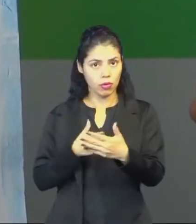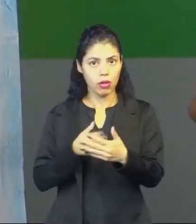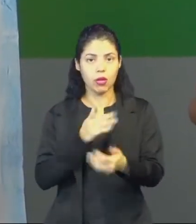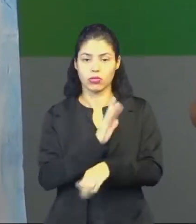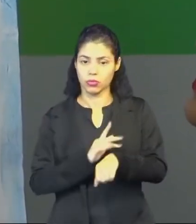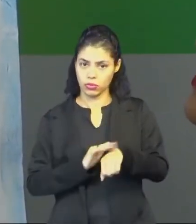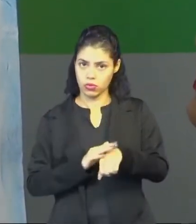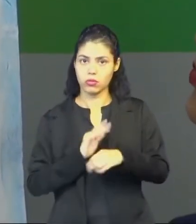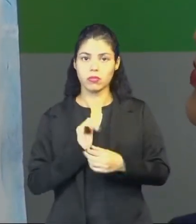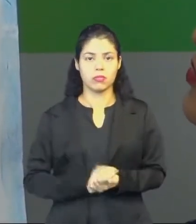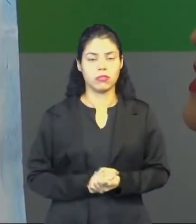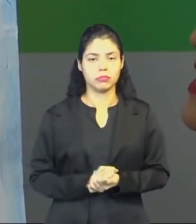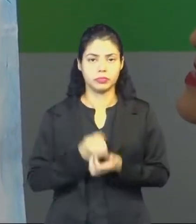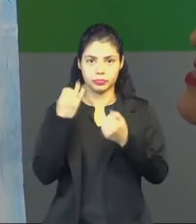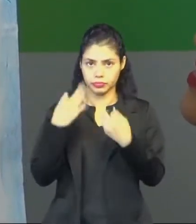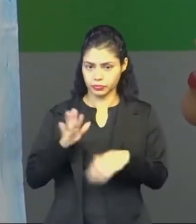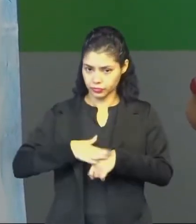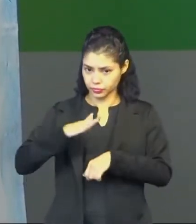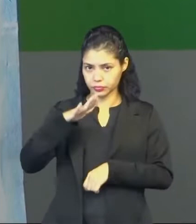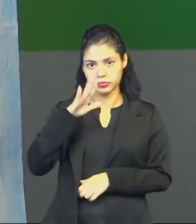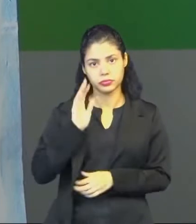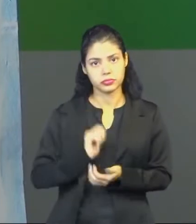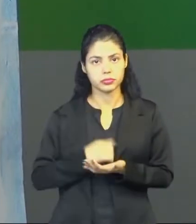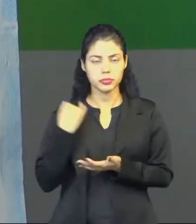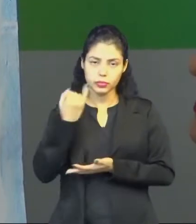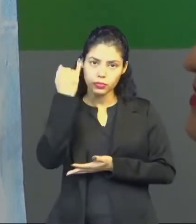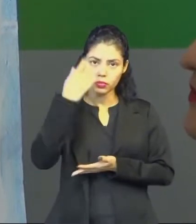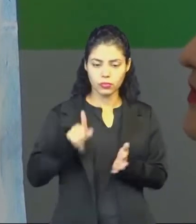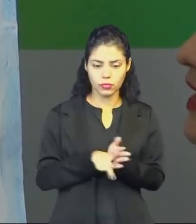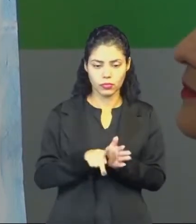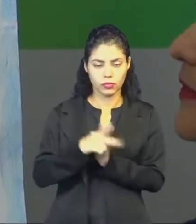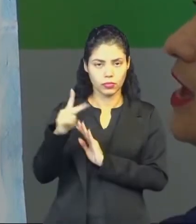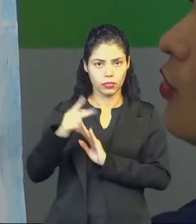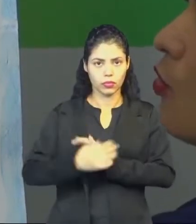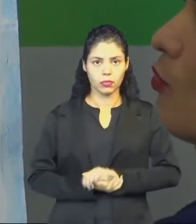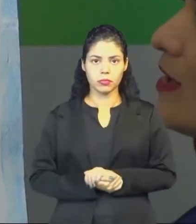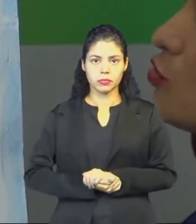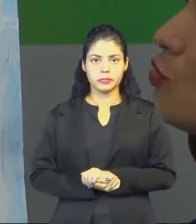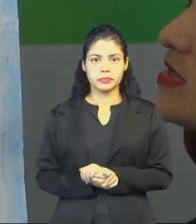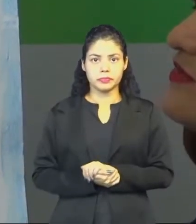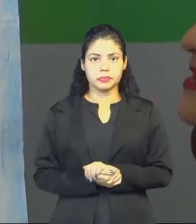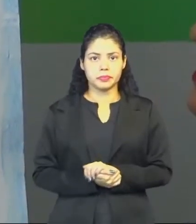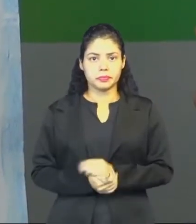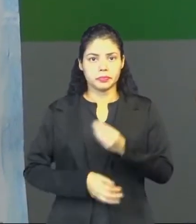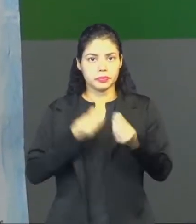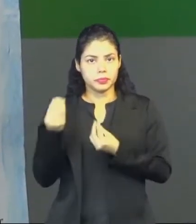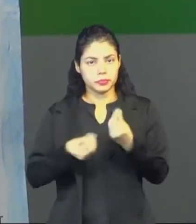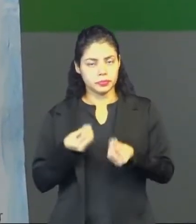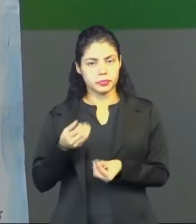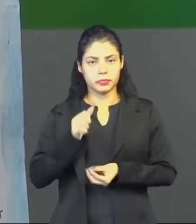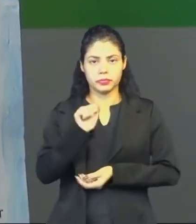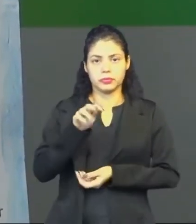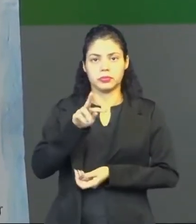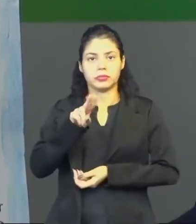de doenças e explica um pouco mais sobre a importância delas, tá? Como atuam as